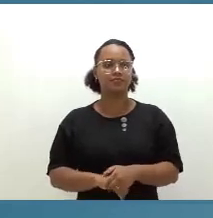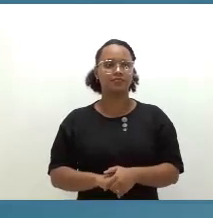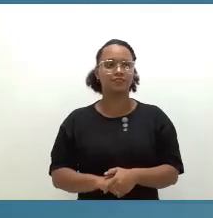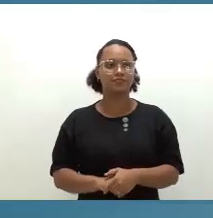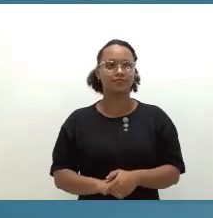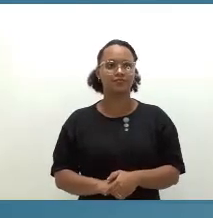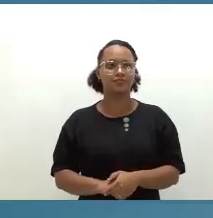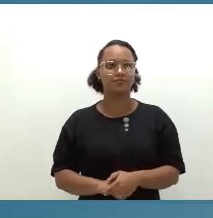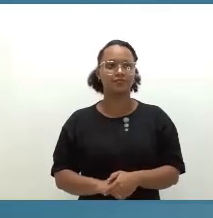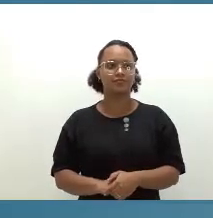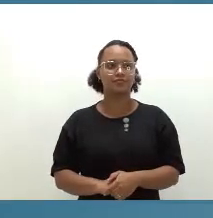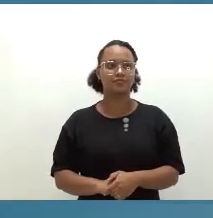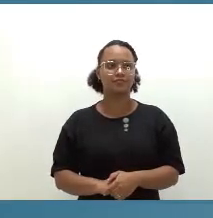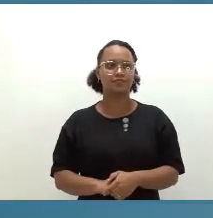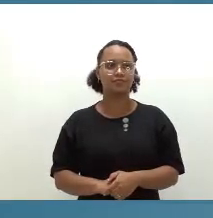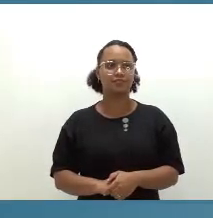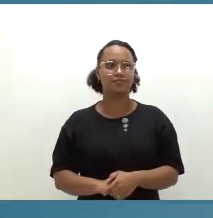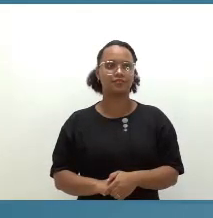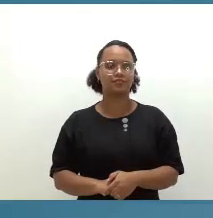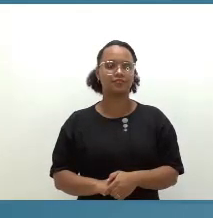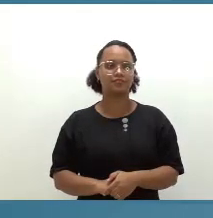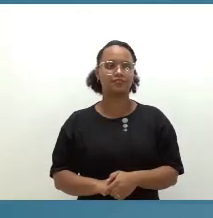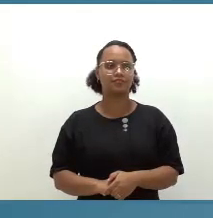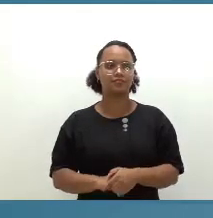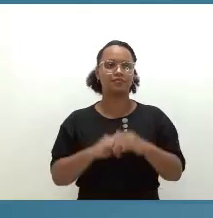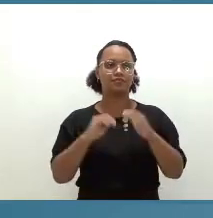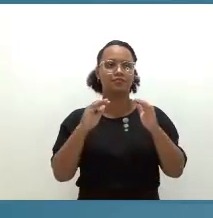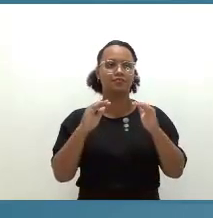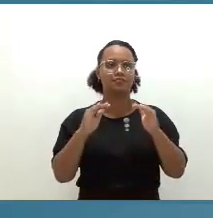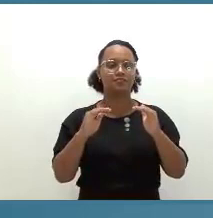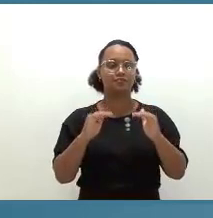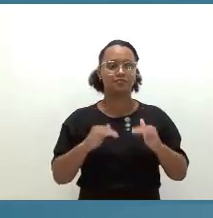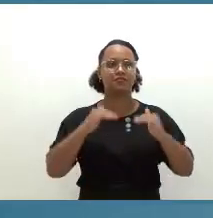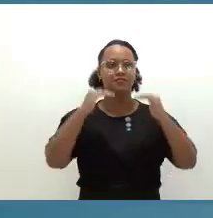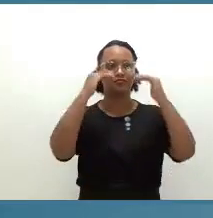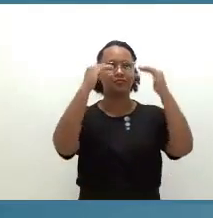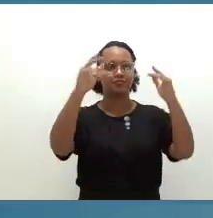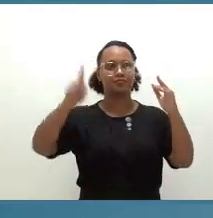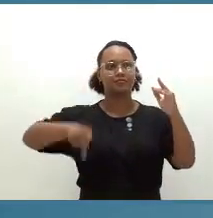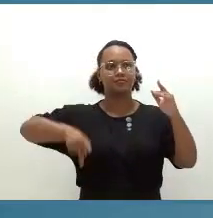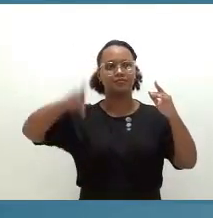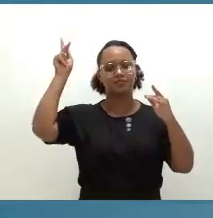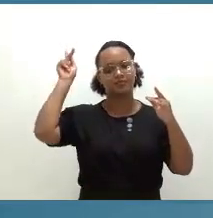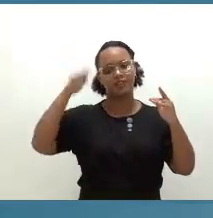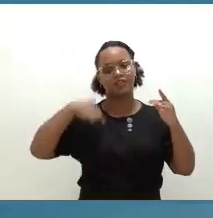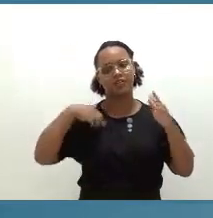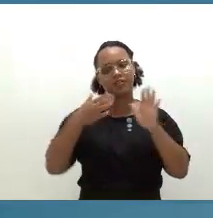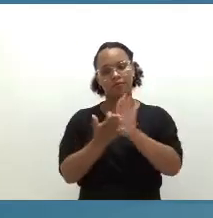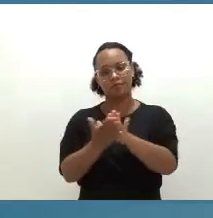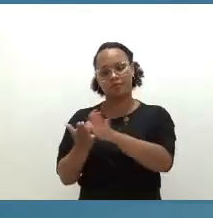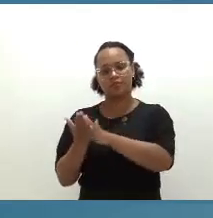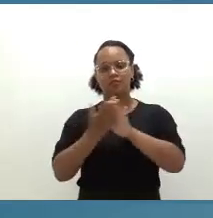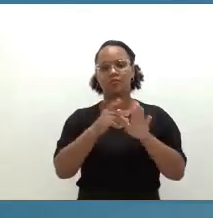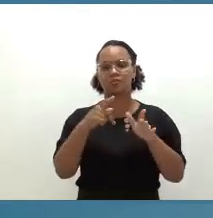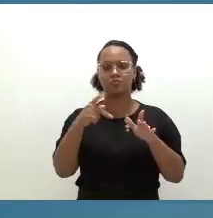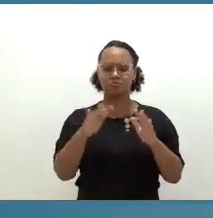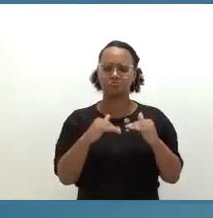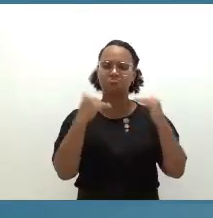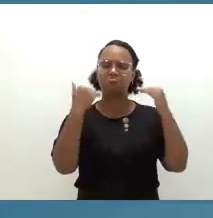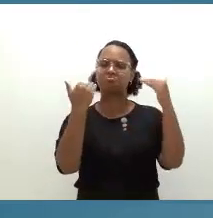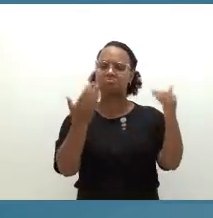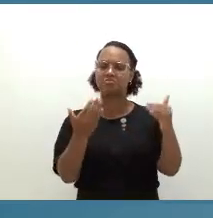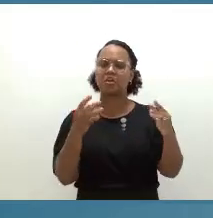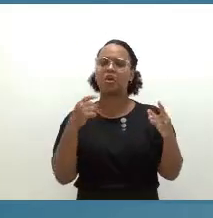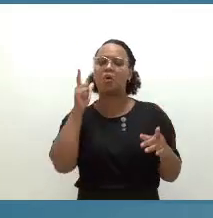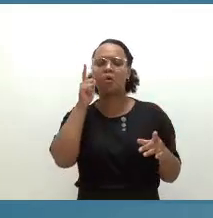em primeiro lugar, eu quero parabenizar a Sua Excelência por ter conseguido prestar a união de todo o